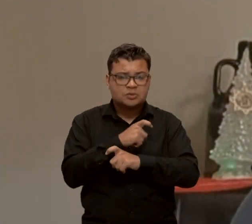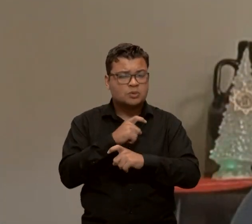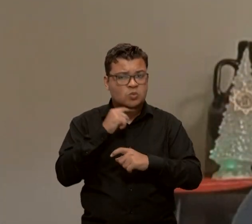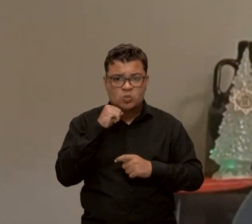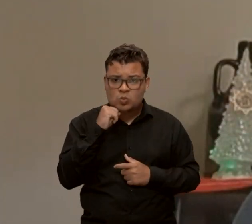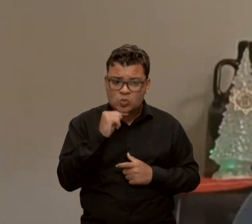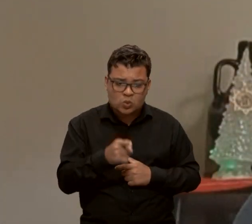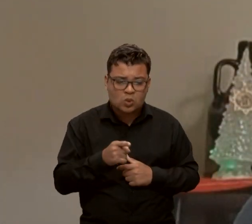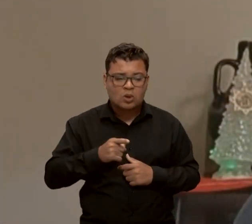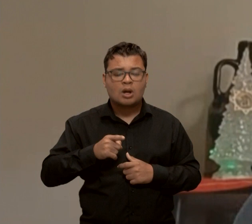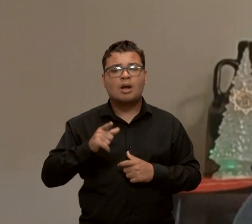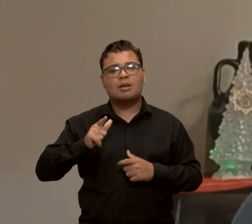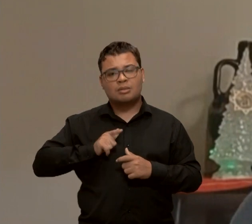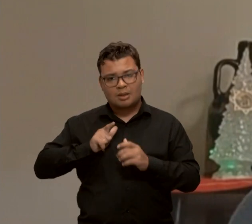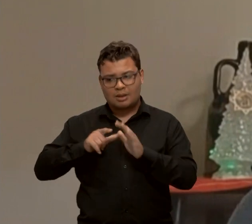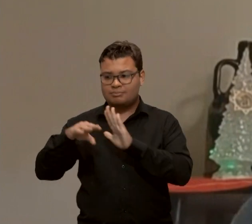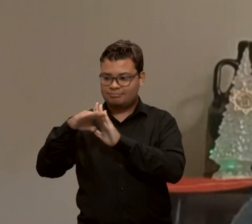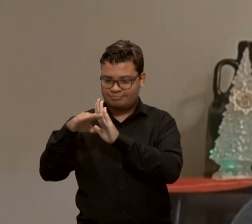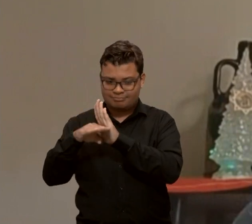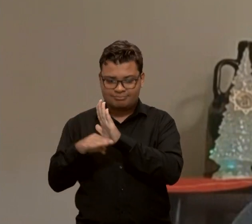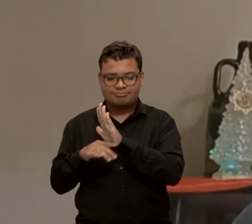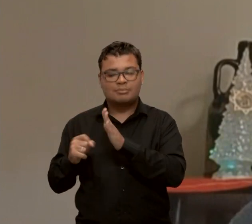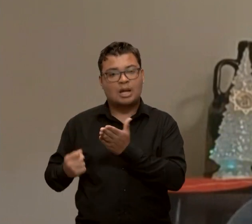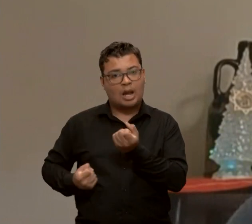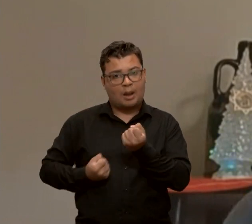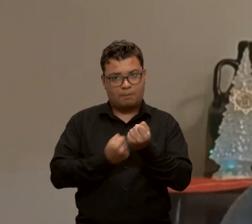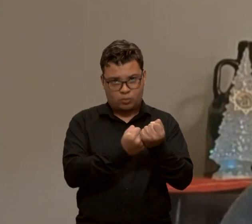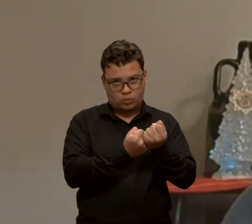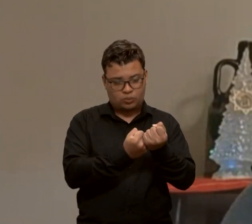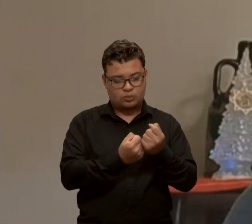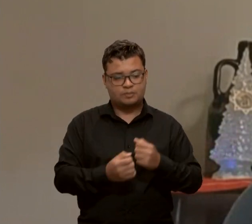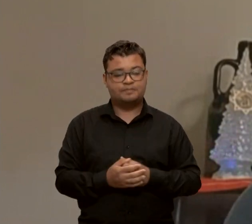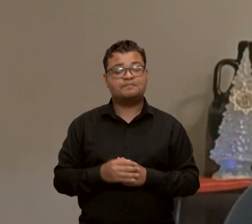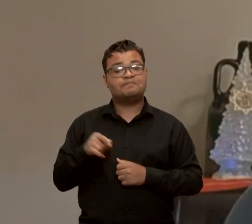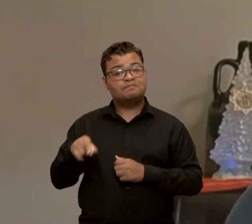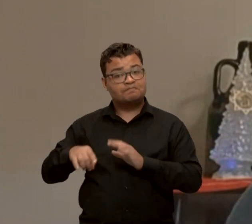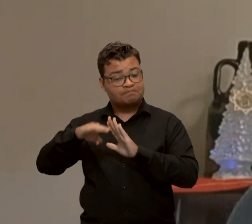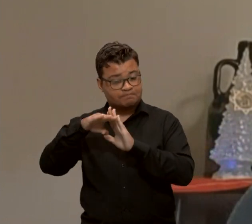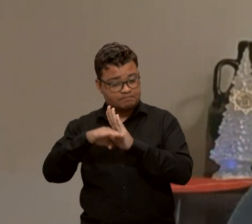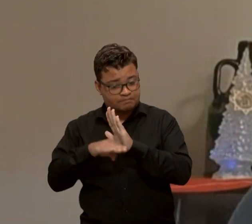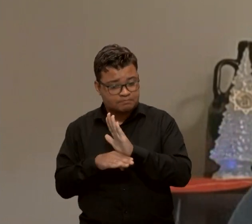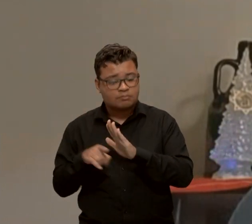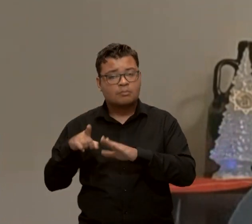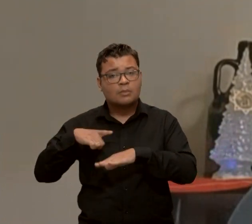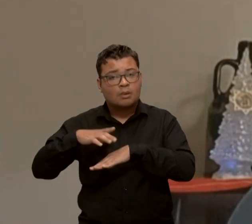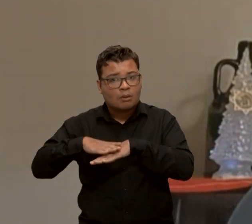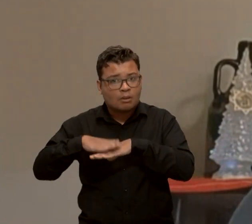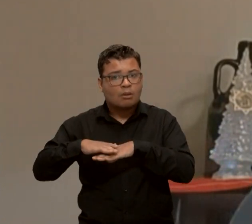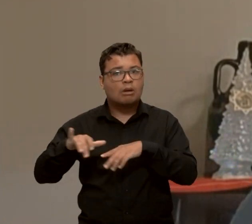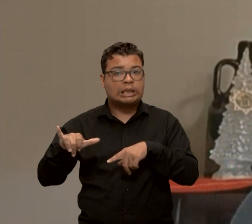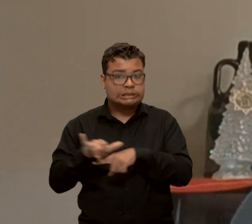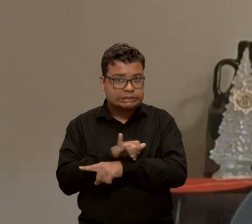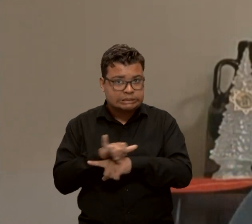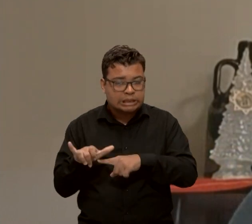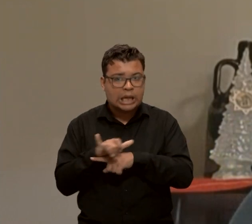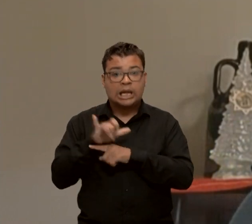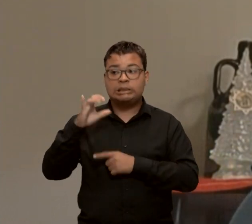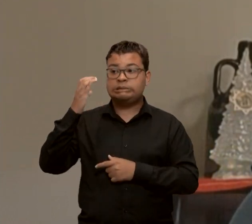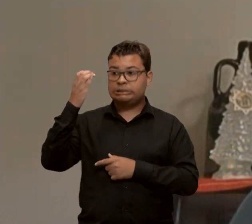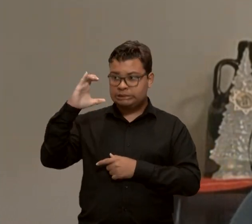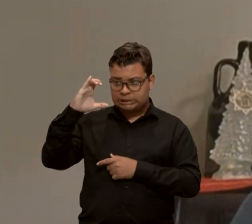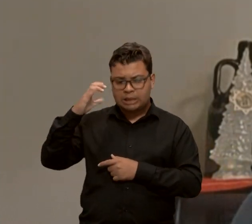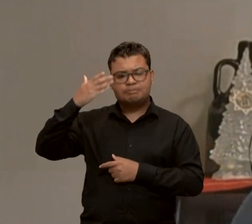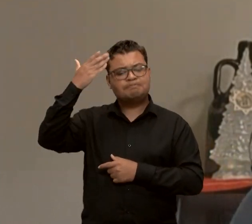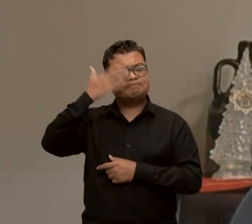se beneficiar desse programa. Ele é um programa que tem estratégias cientificamente